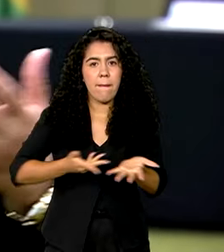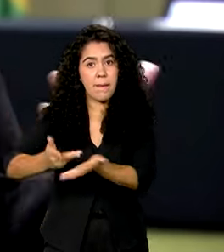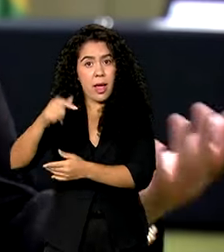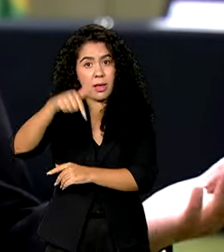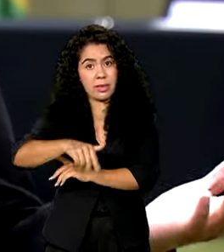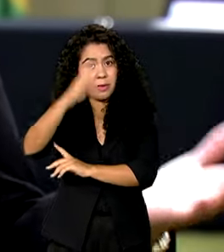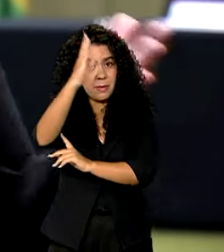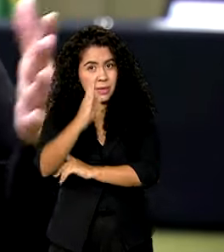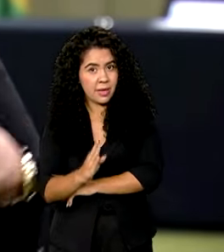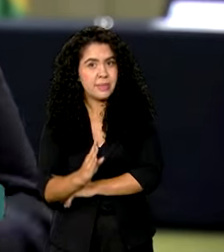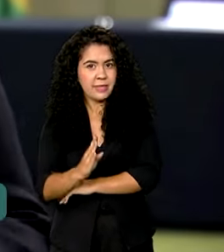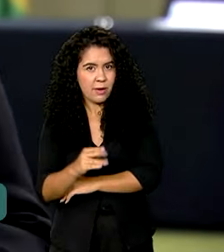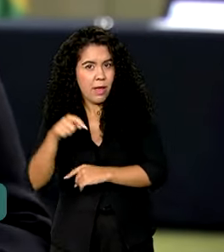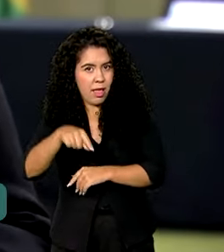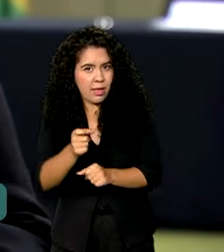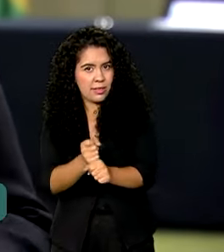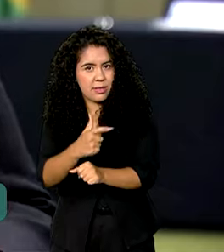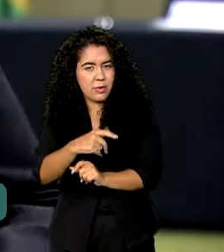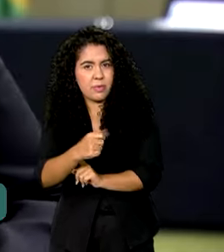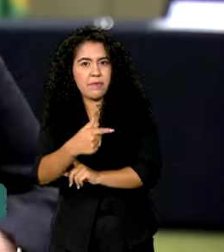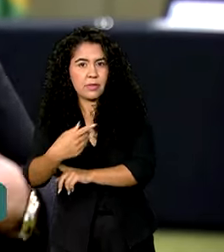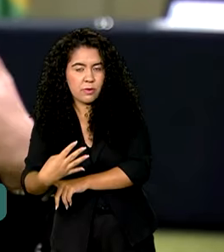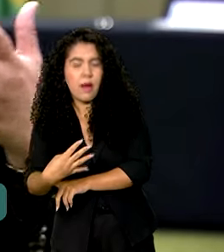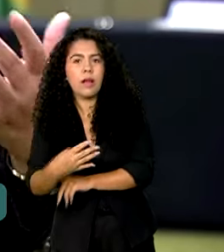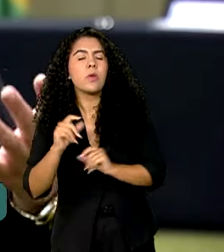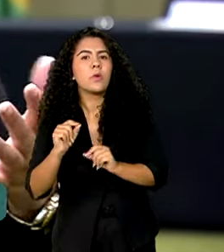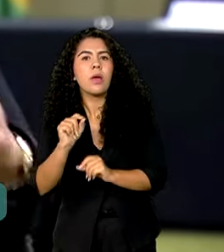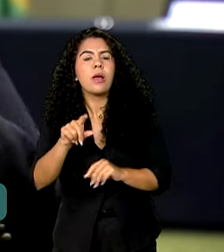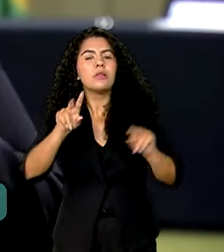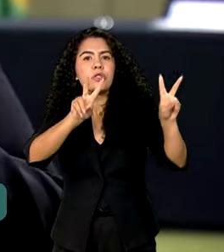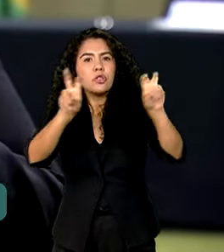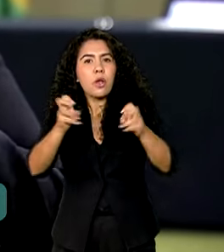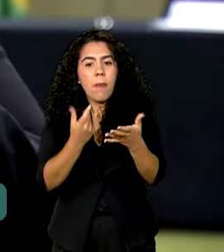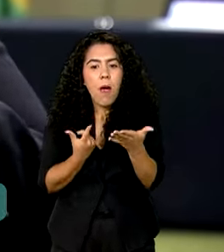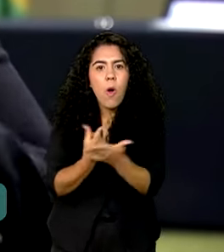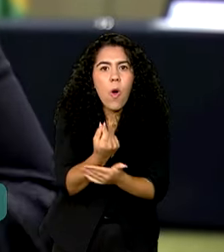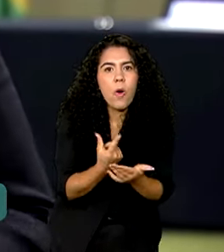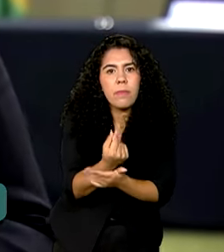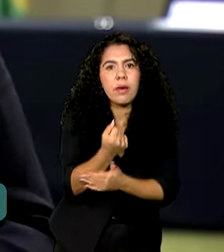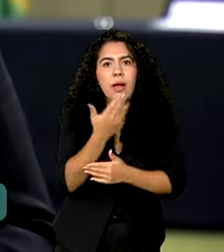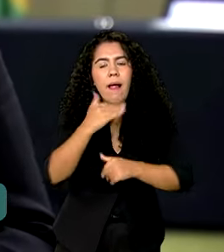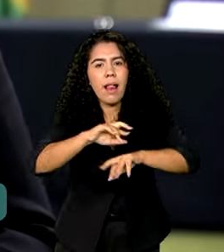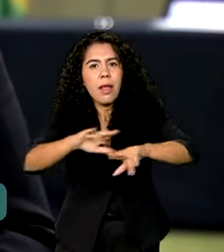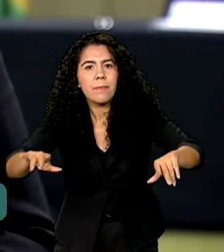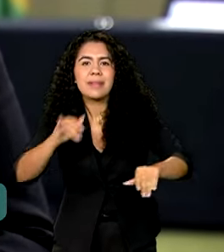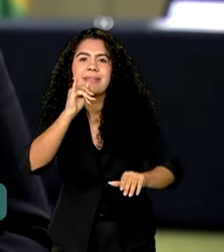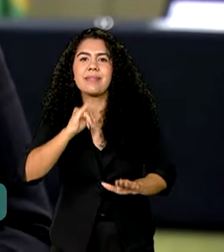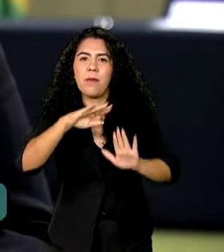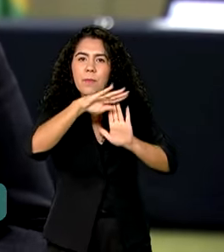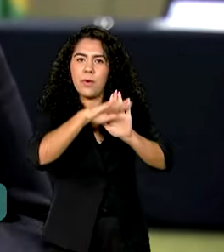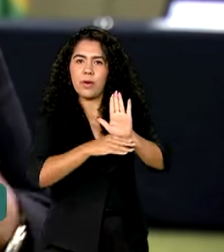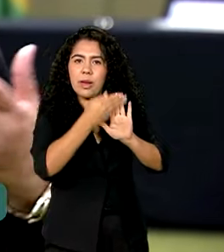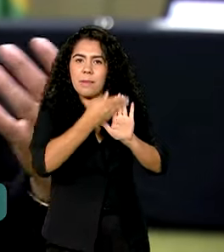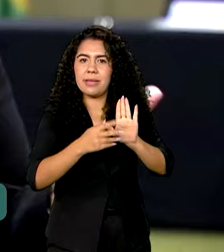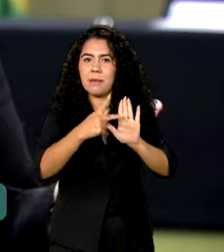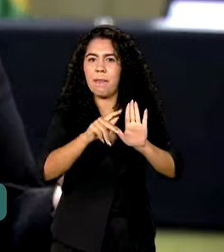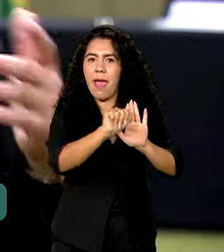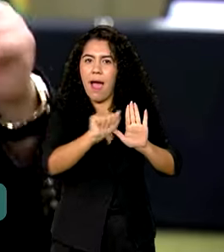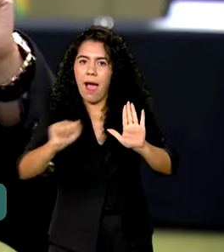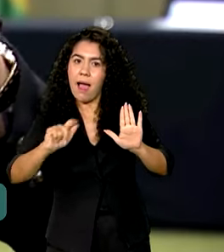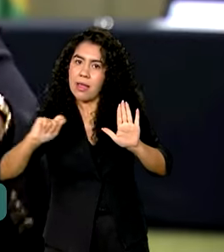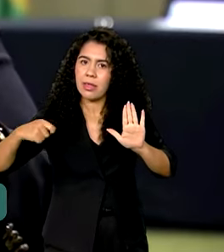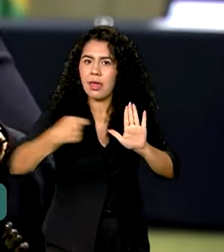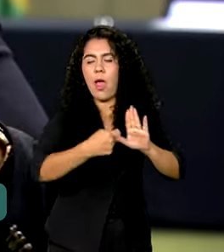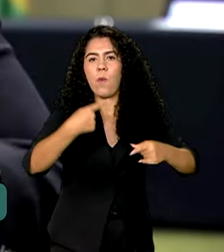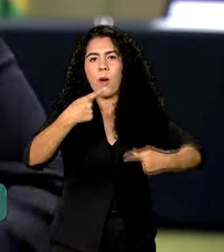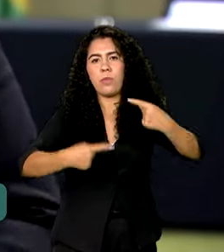O governo brasileiro destacou o programa de aquisição de alimentos, o PAA, como um exemplo de política pública que vem ajudando